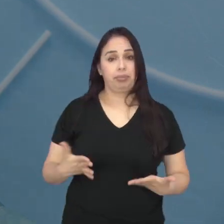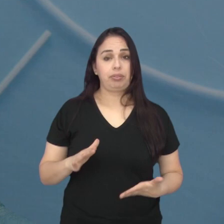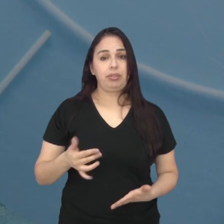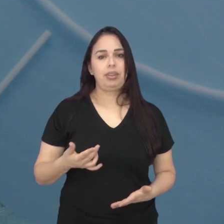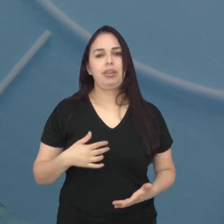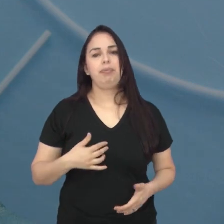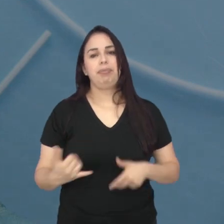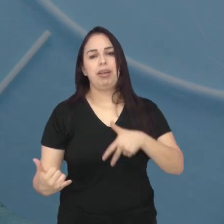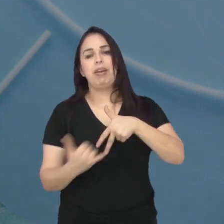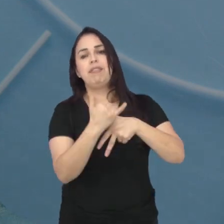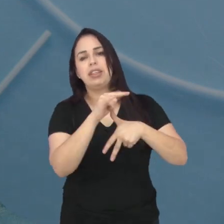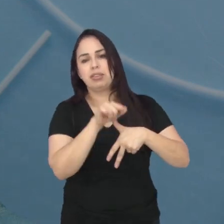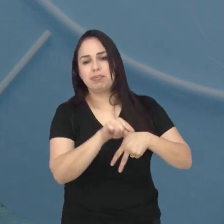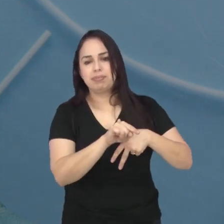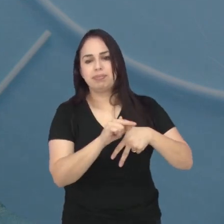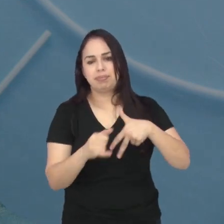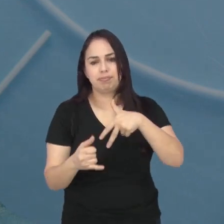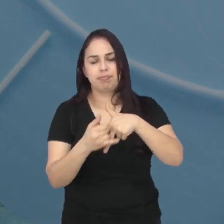acho até